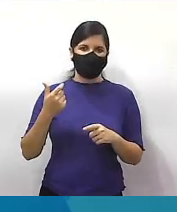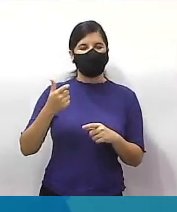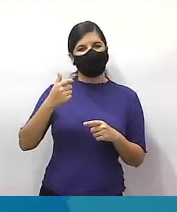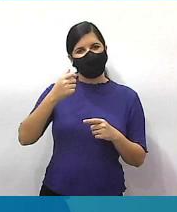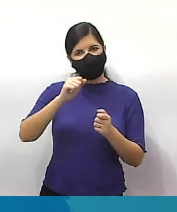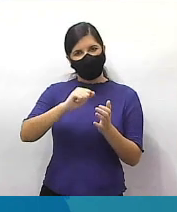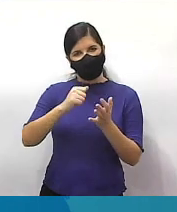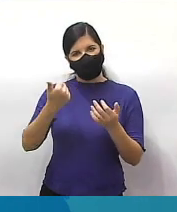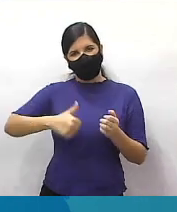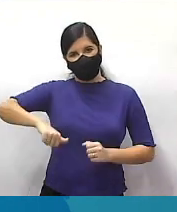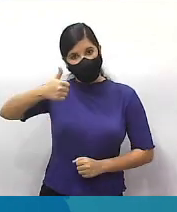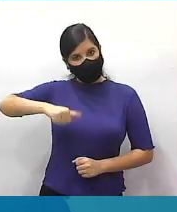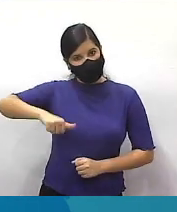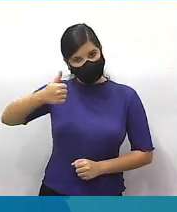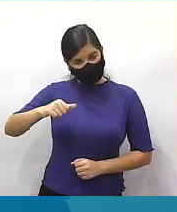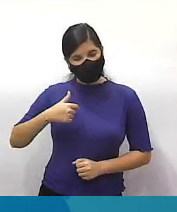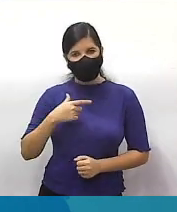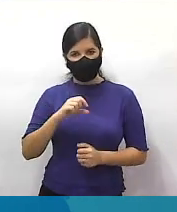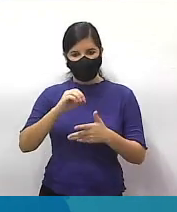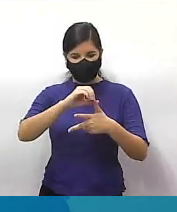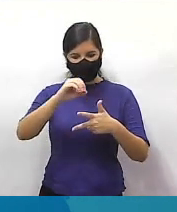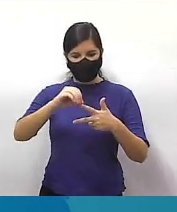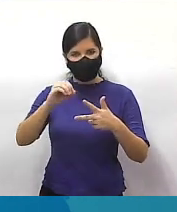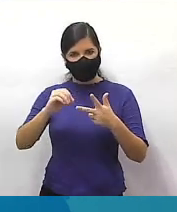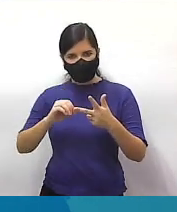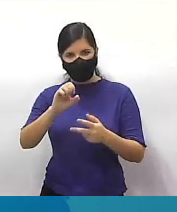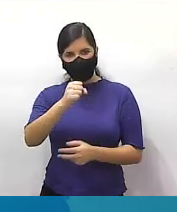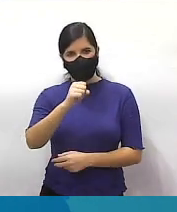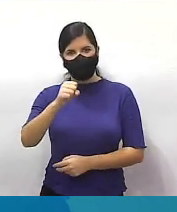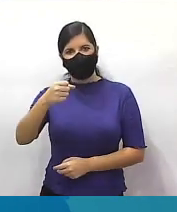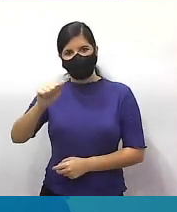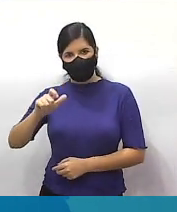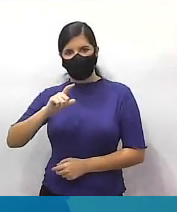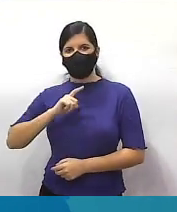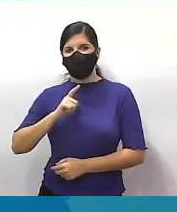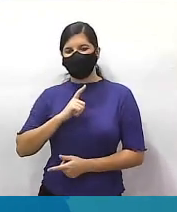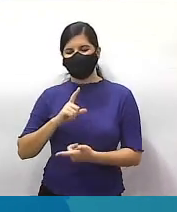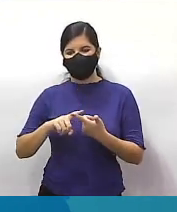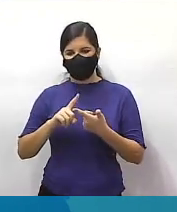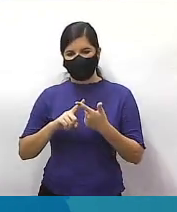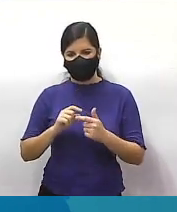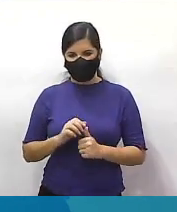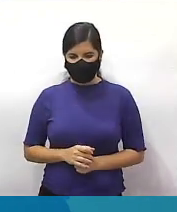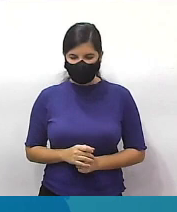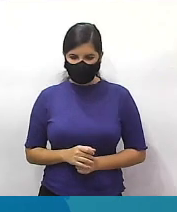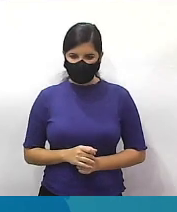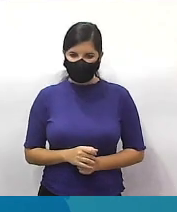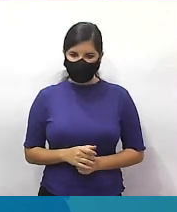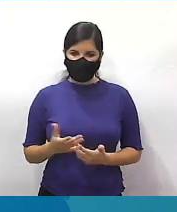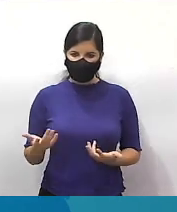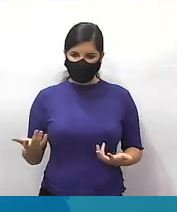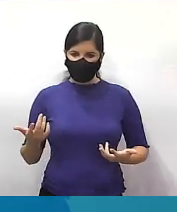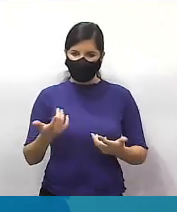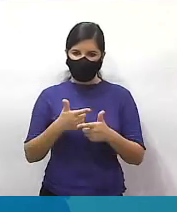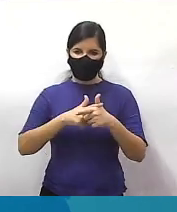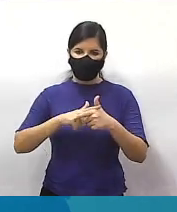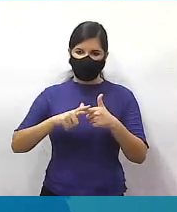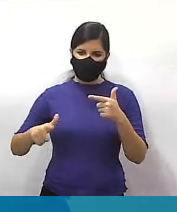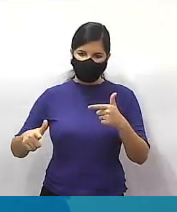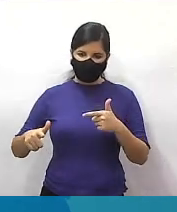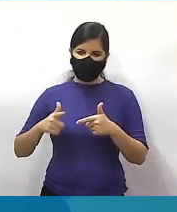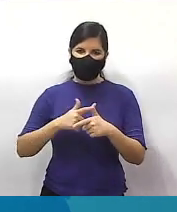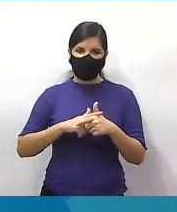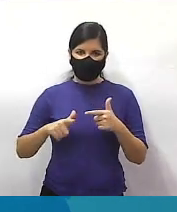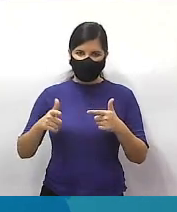suas avaliações e lá no Enem, no SSA. Cai muito sobre isso, tá? Preste atenção. Agora vamos comigo para a divisão